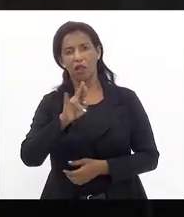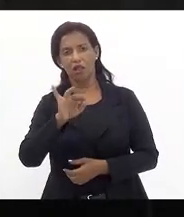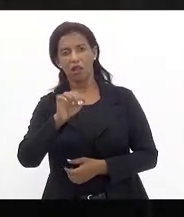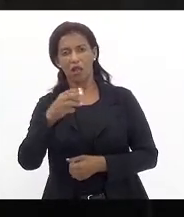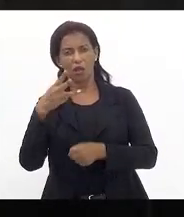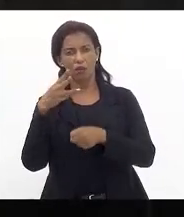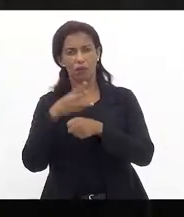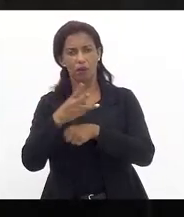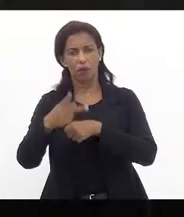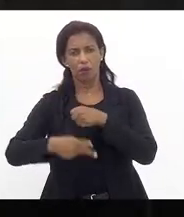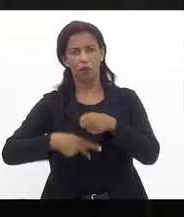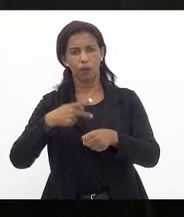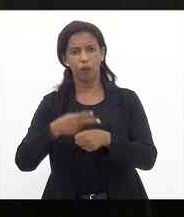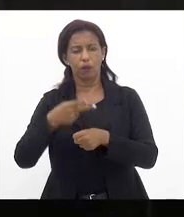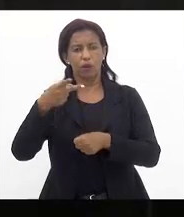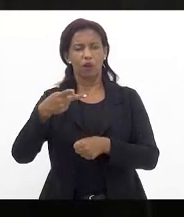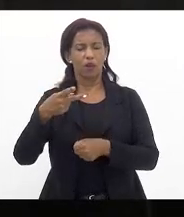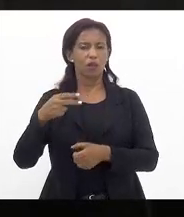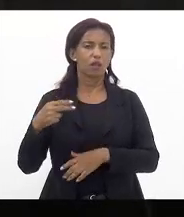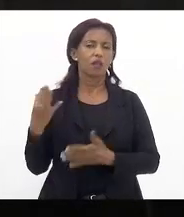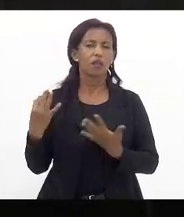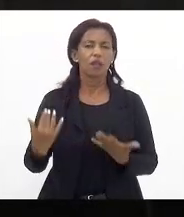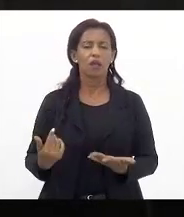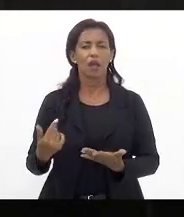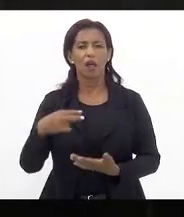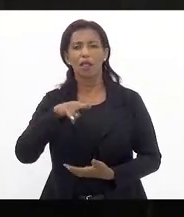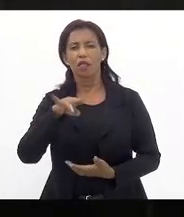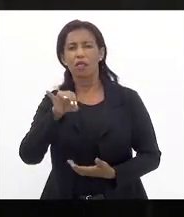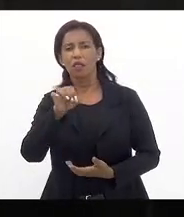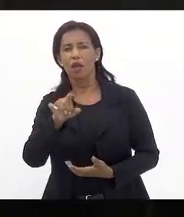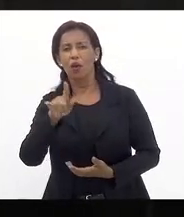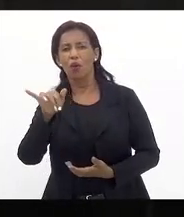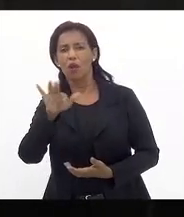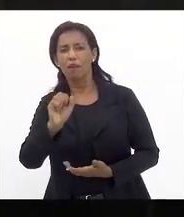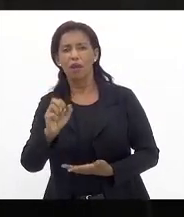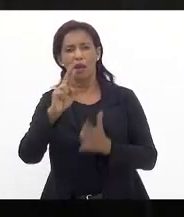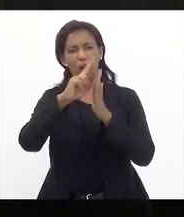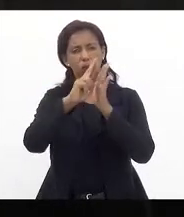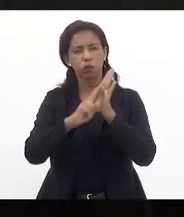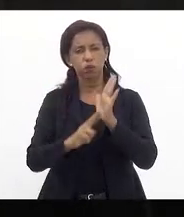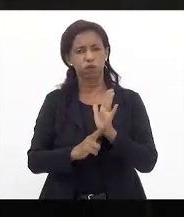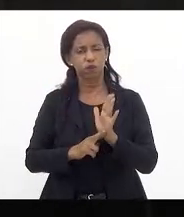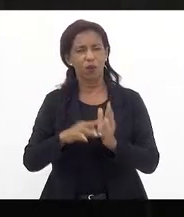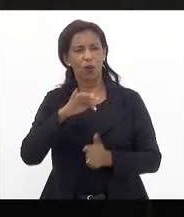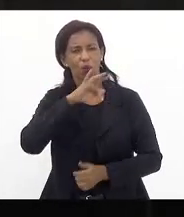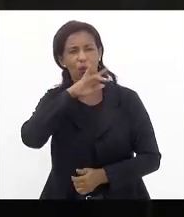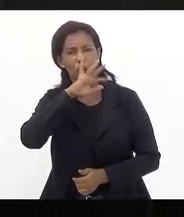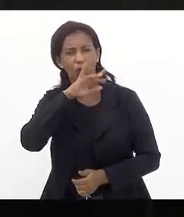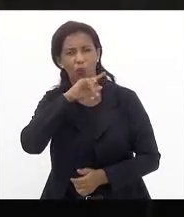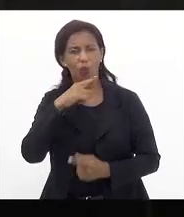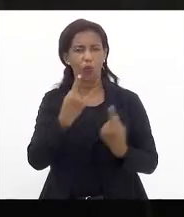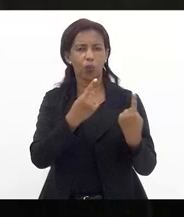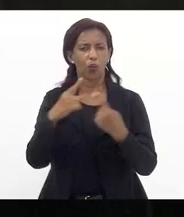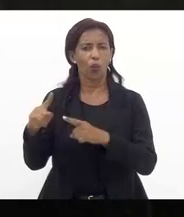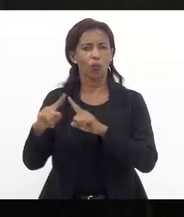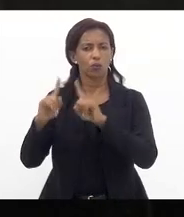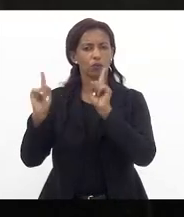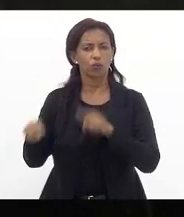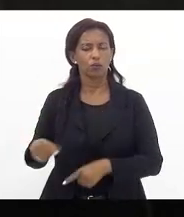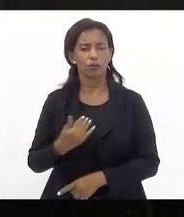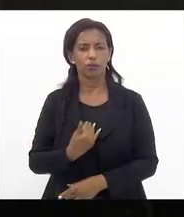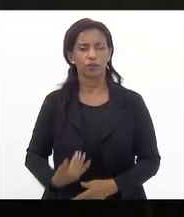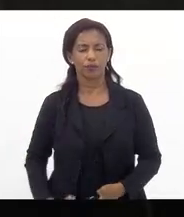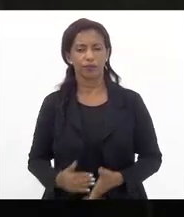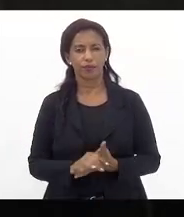nada mais é do que uma postura neoliberal com regras nefastas contra o servidor